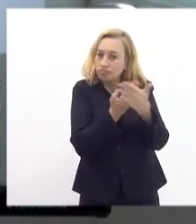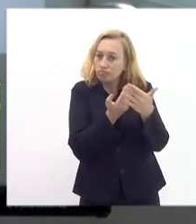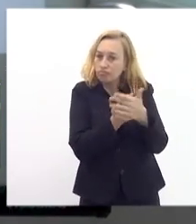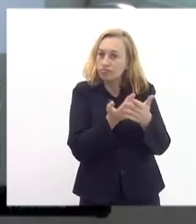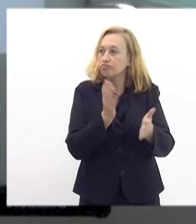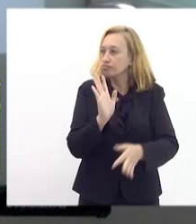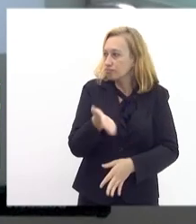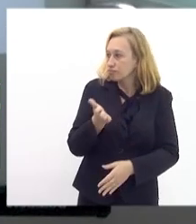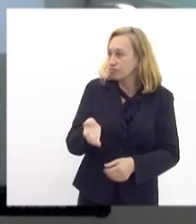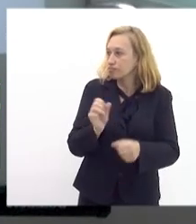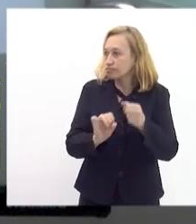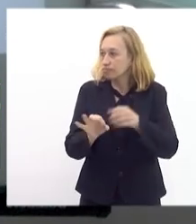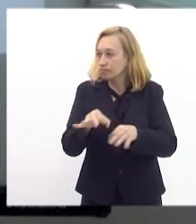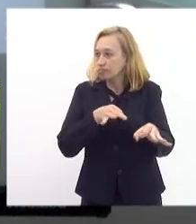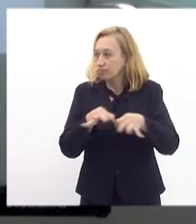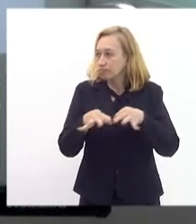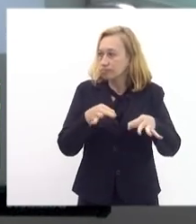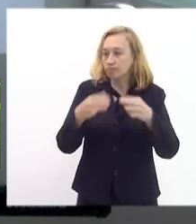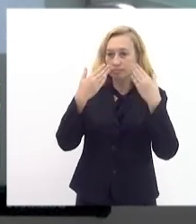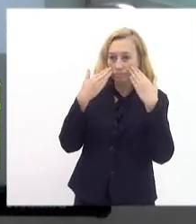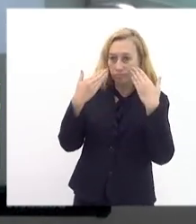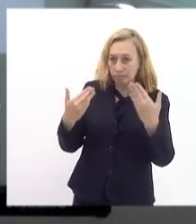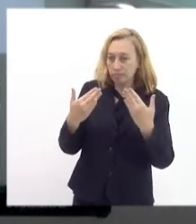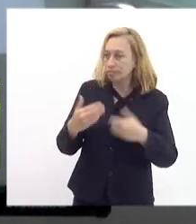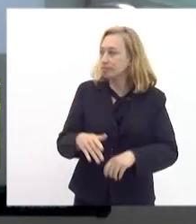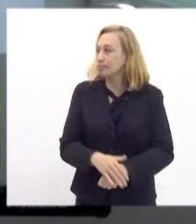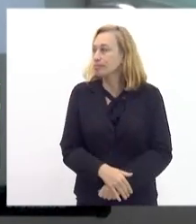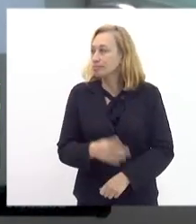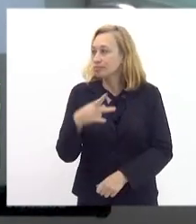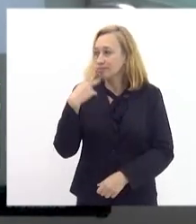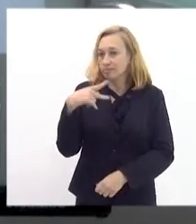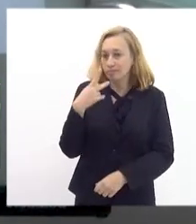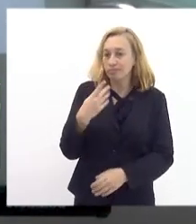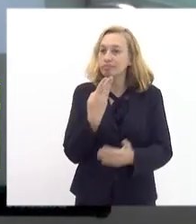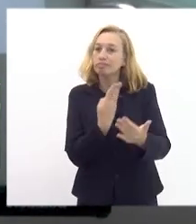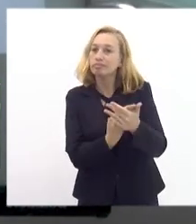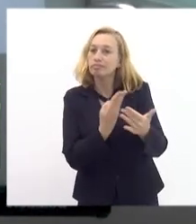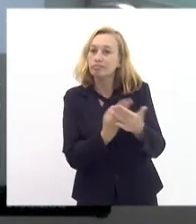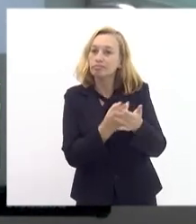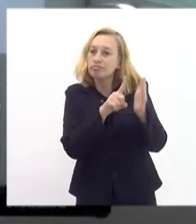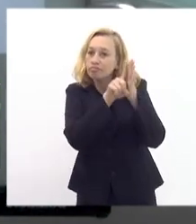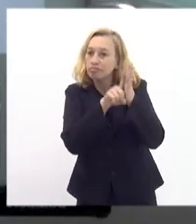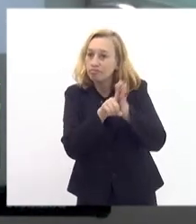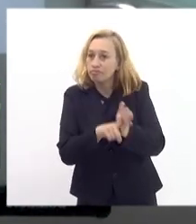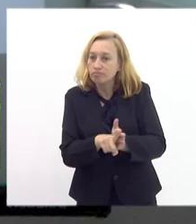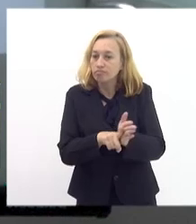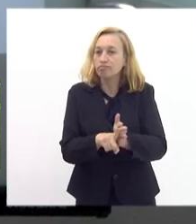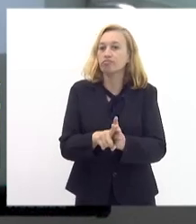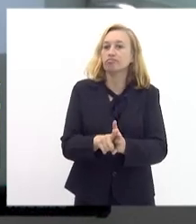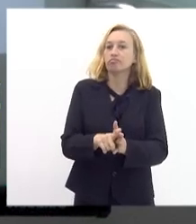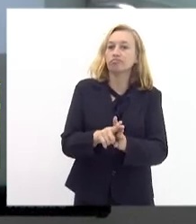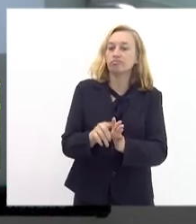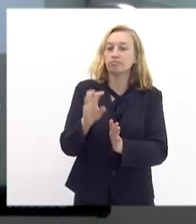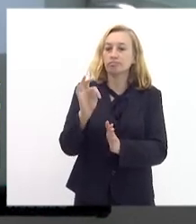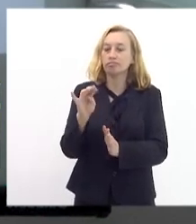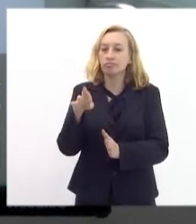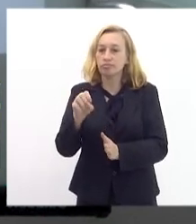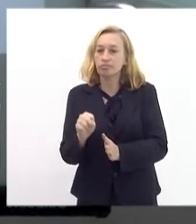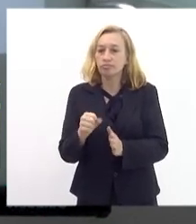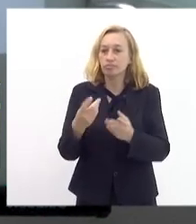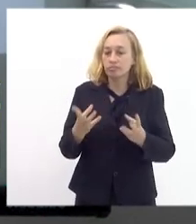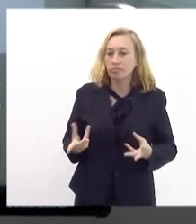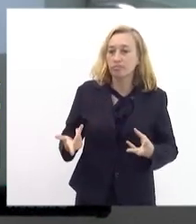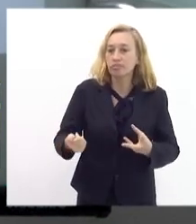já foram feitos já foram apresentados nós estamos falando de estudo de dispersão atmosférica na qualidade da água